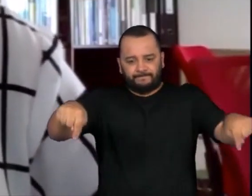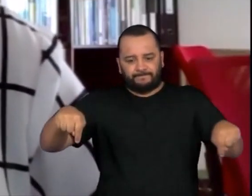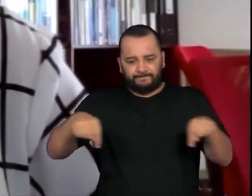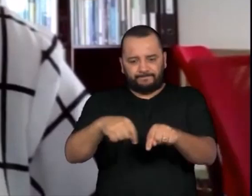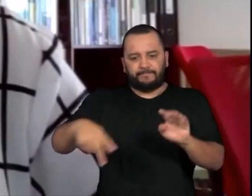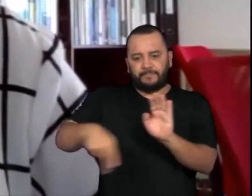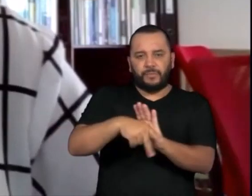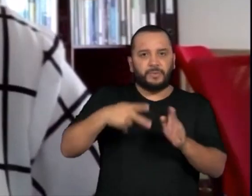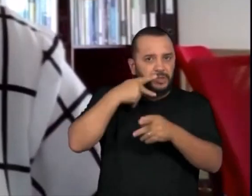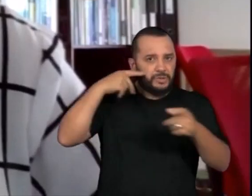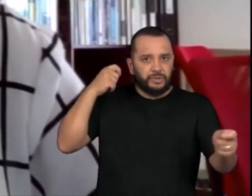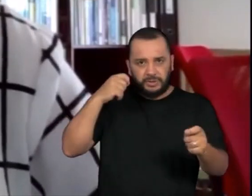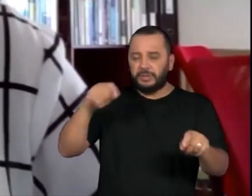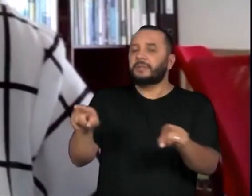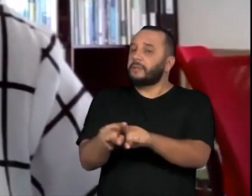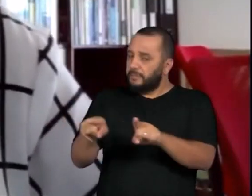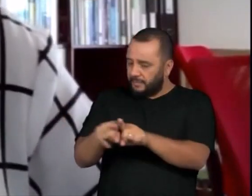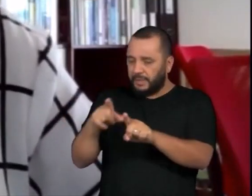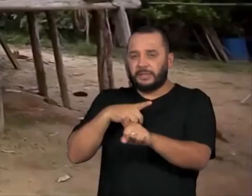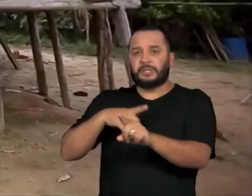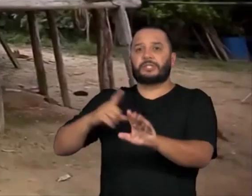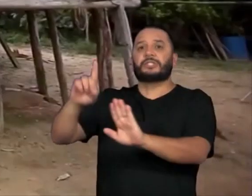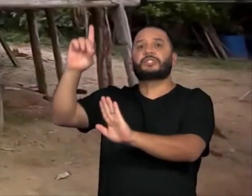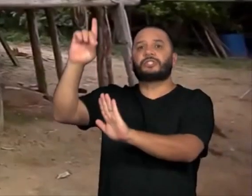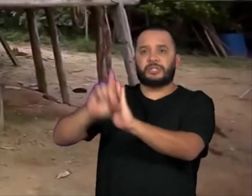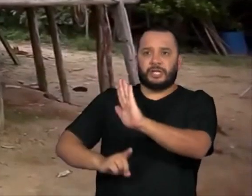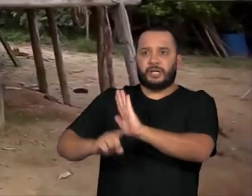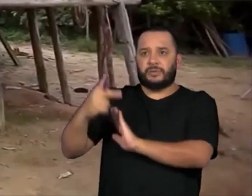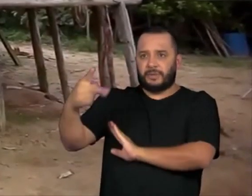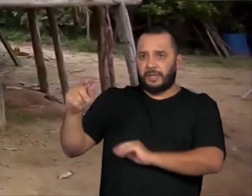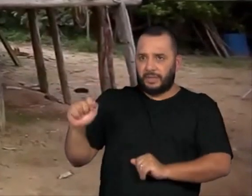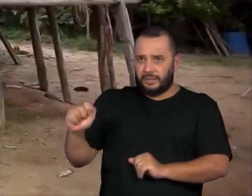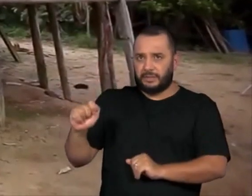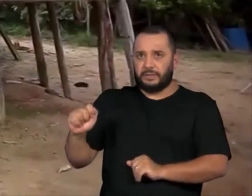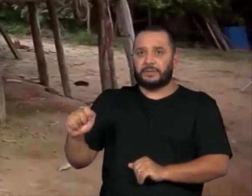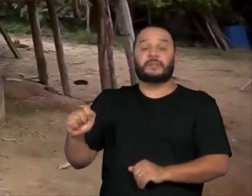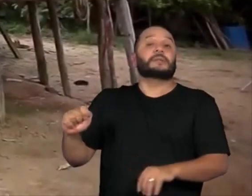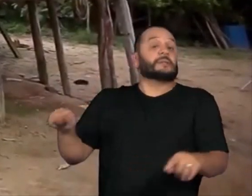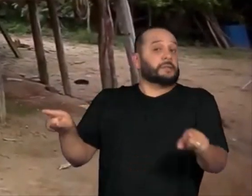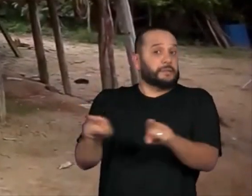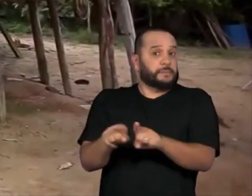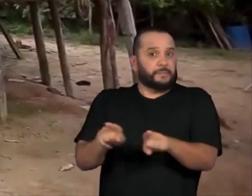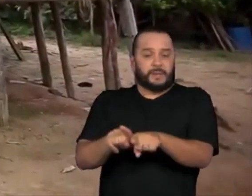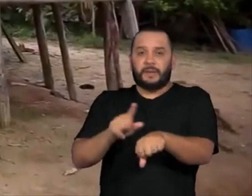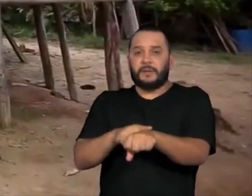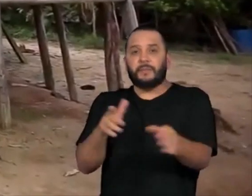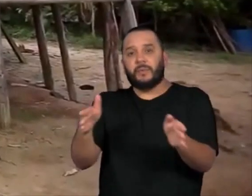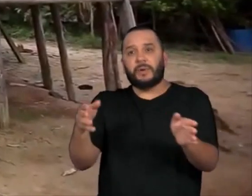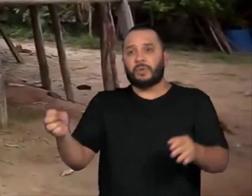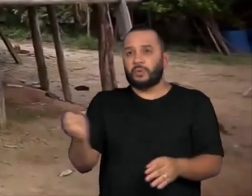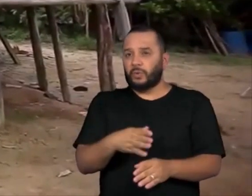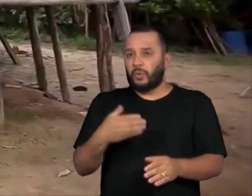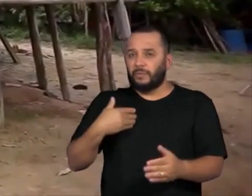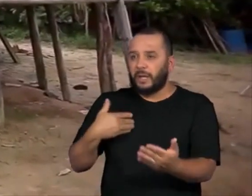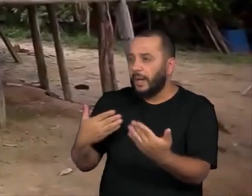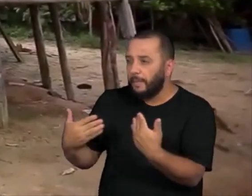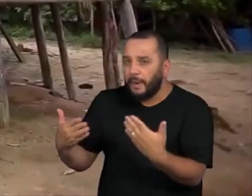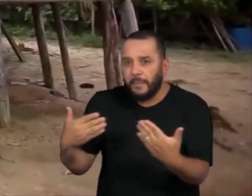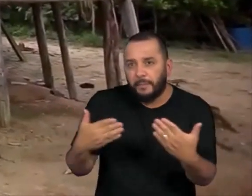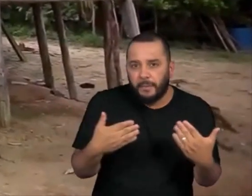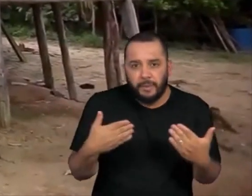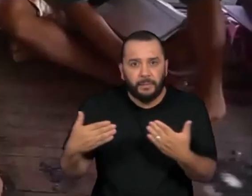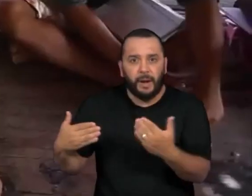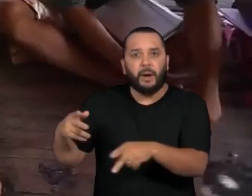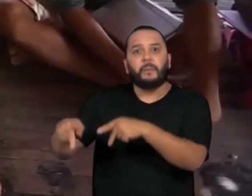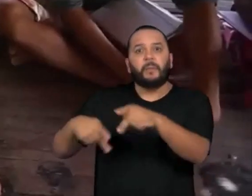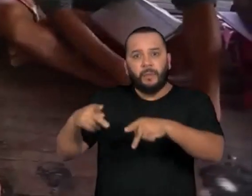de proteção de direitos e, principalmente, inaugure um novo tempo de diálogo verdadeiro, de boa-fé com